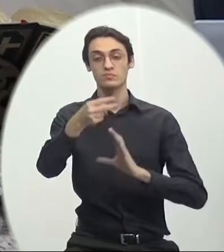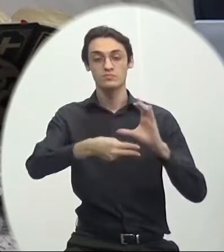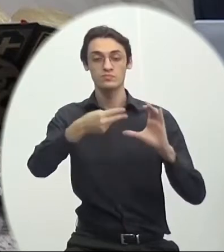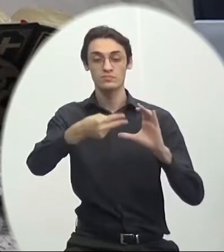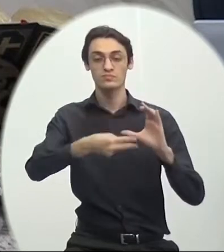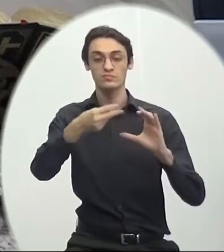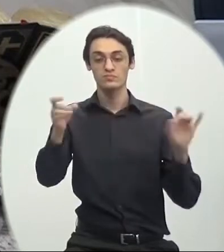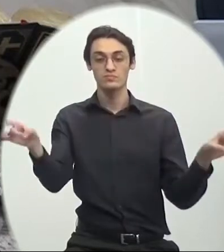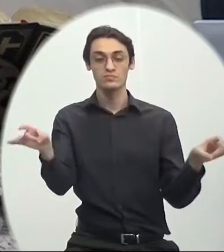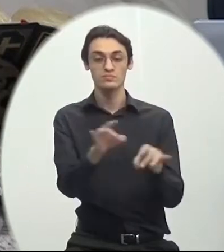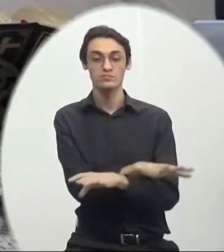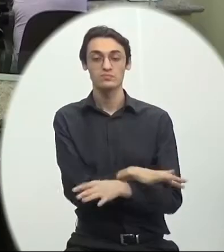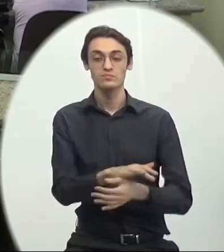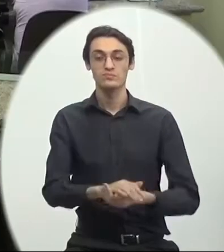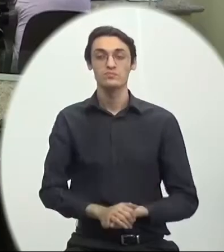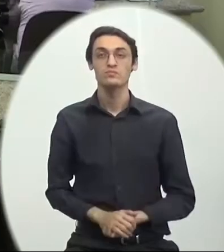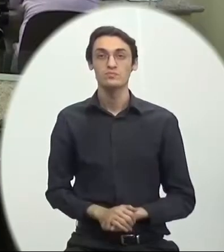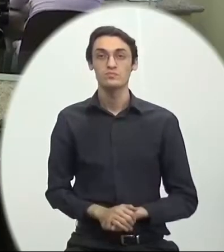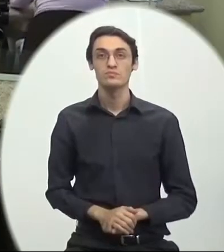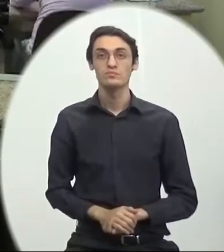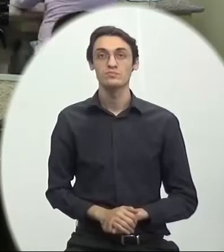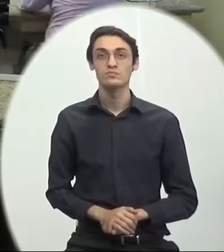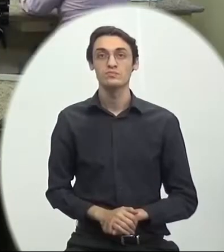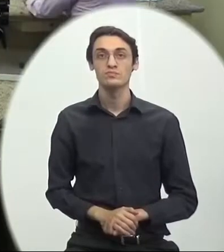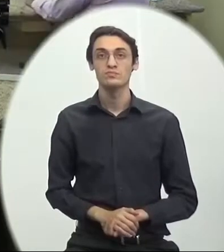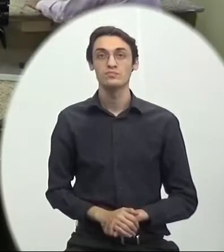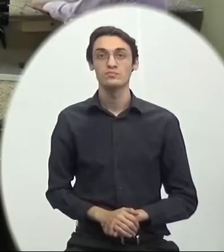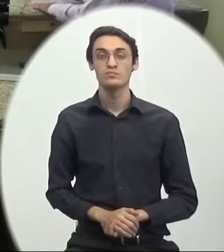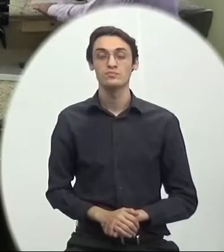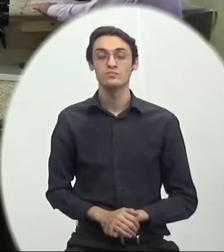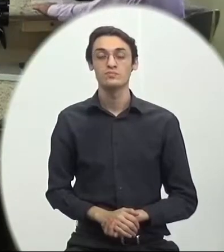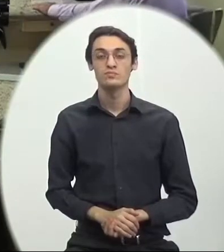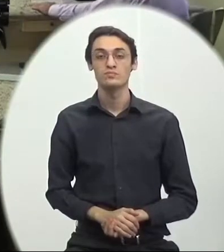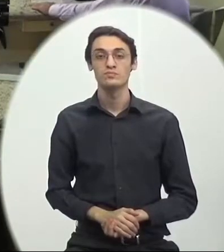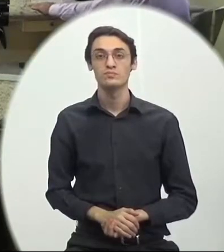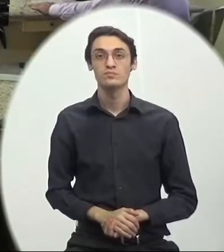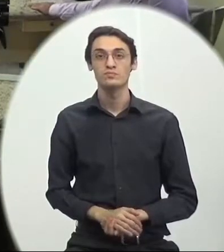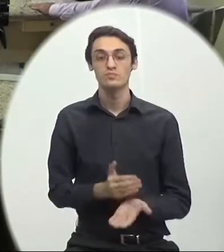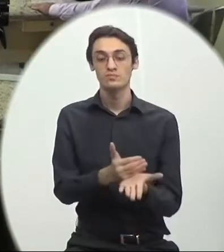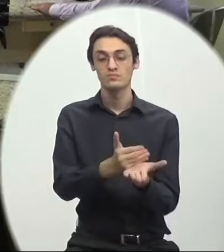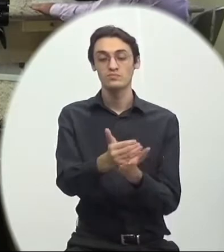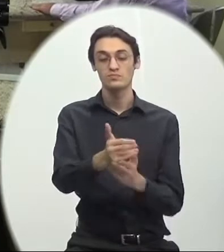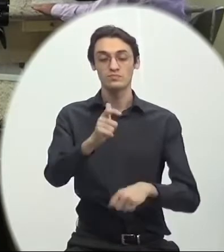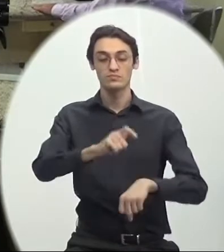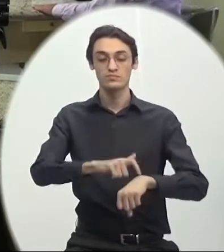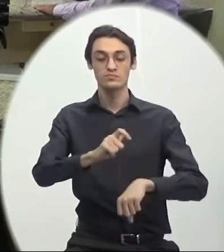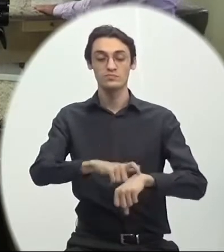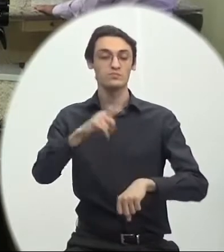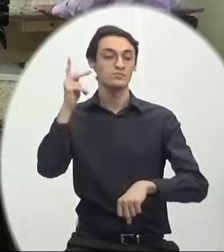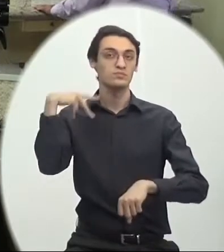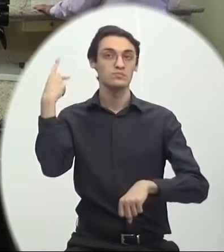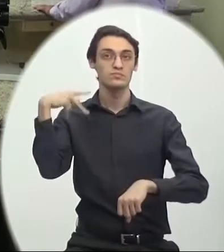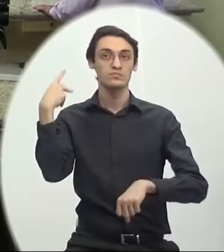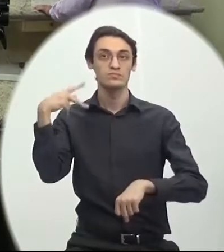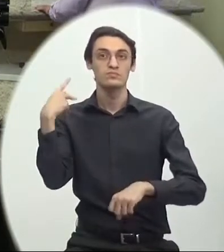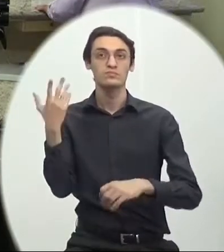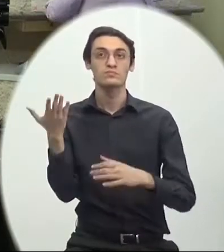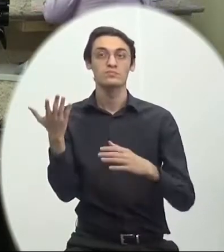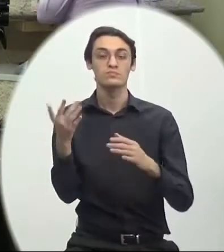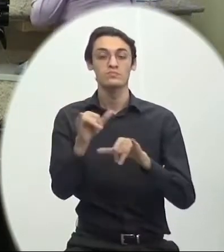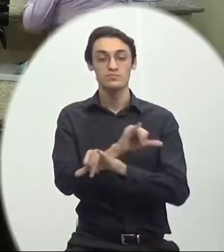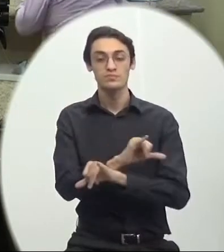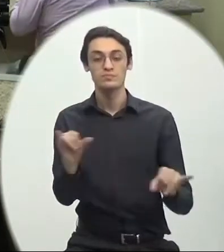interno. Seria isso, presidente. Terminado o expediente, passamos ao horário político. Ressaltamos desde